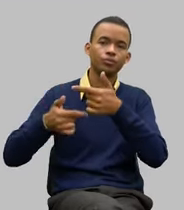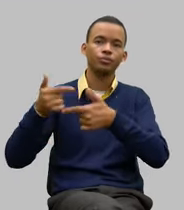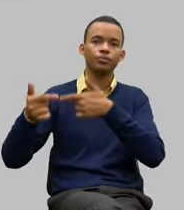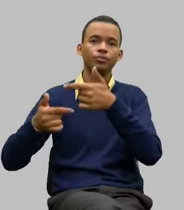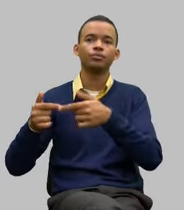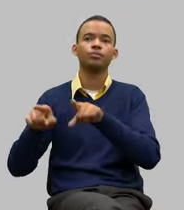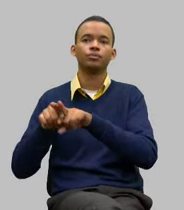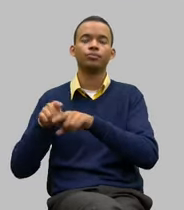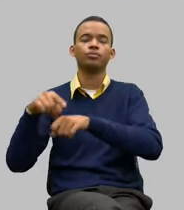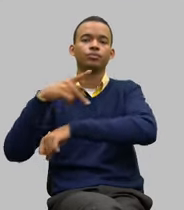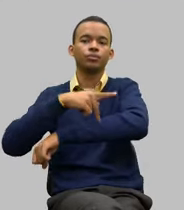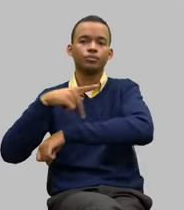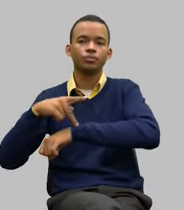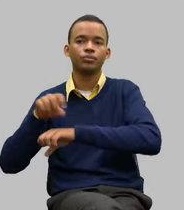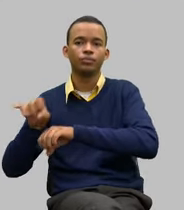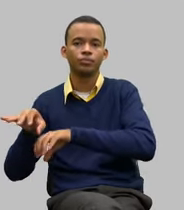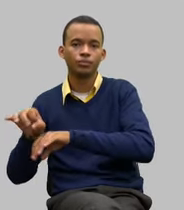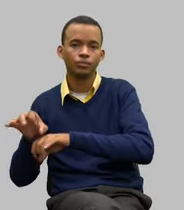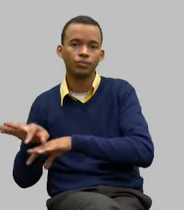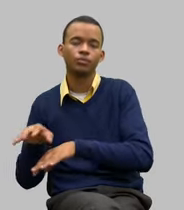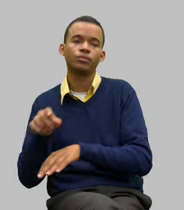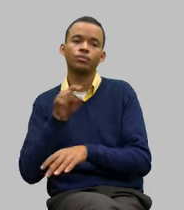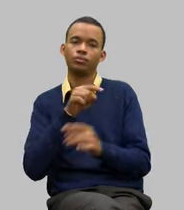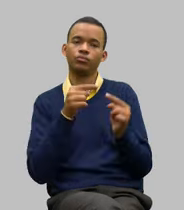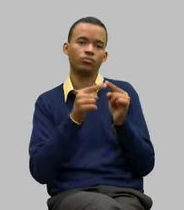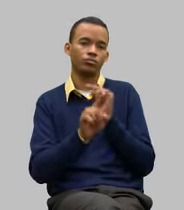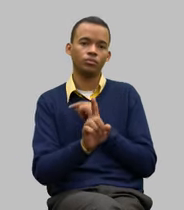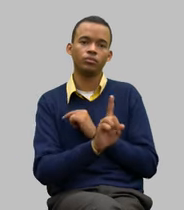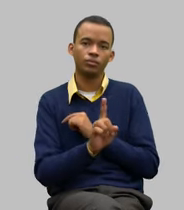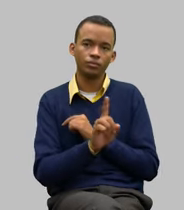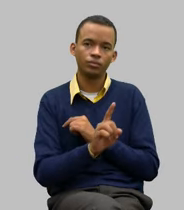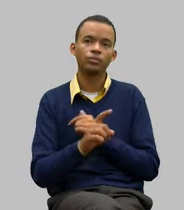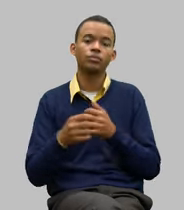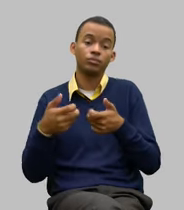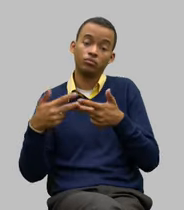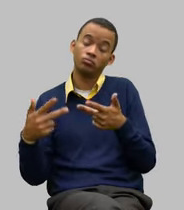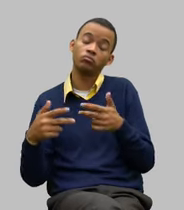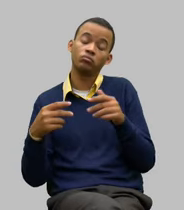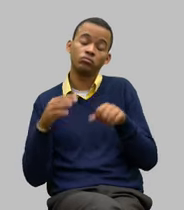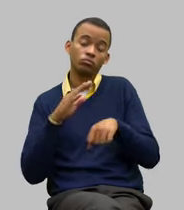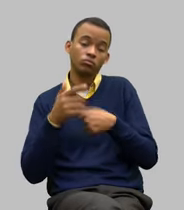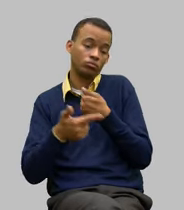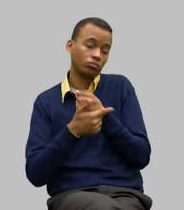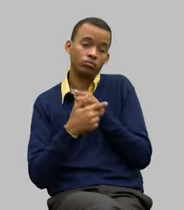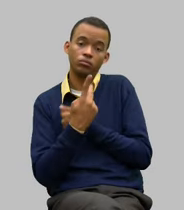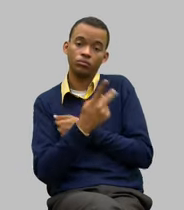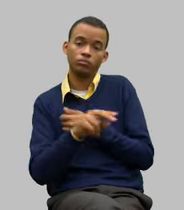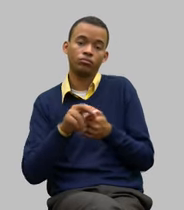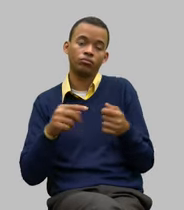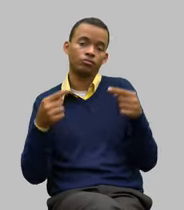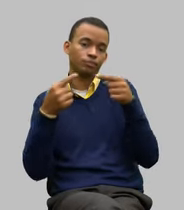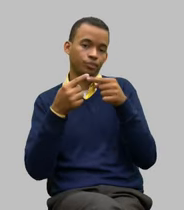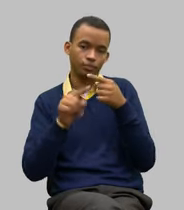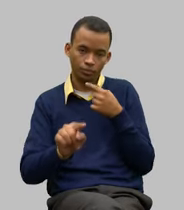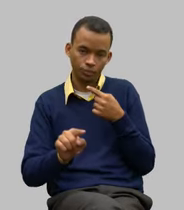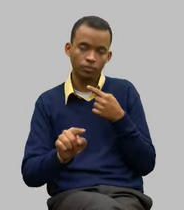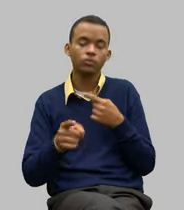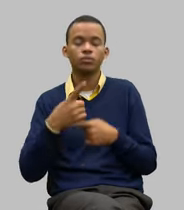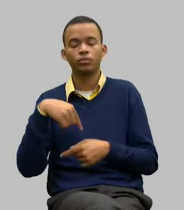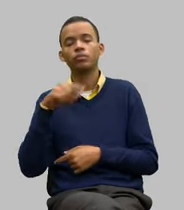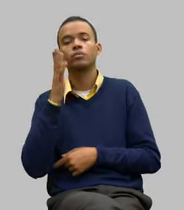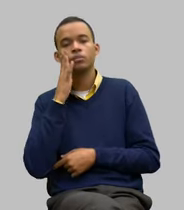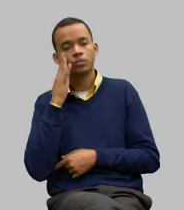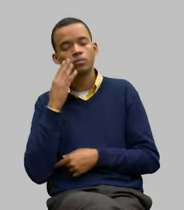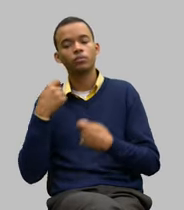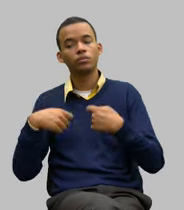pedagógica para aquela parte eh que realmente não diz respeito à função dele é óbvio que isso aí nós precisamos